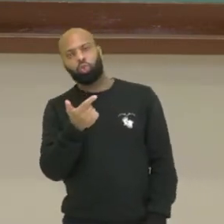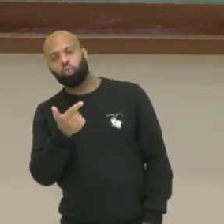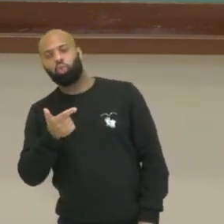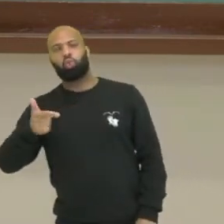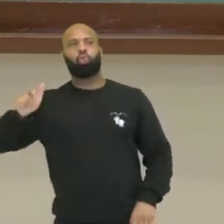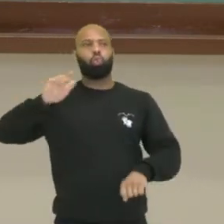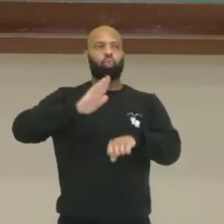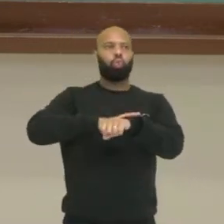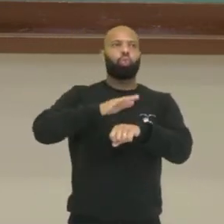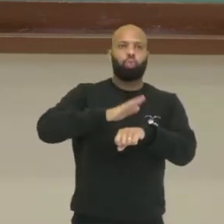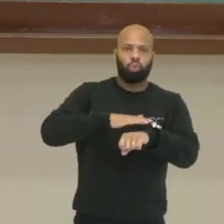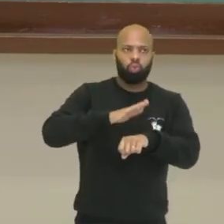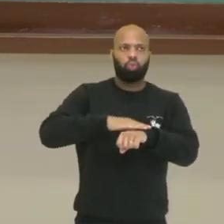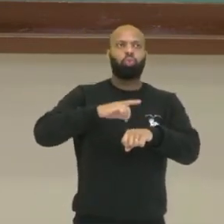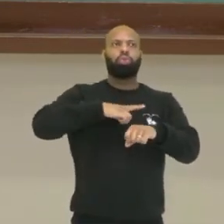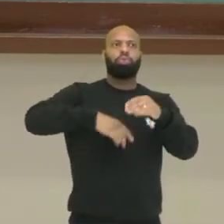uma